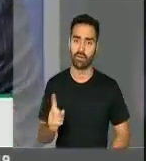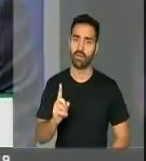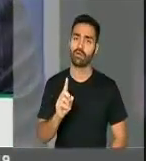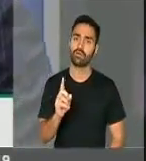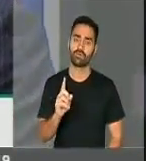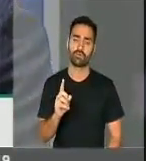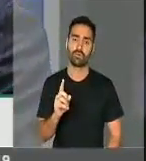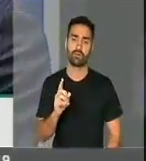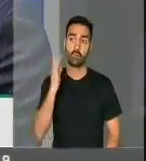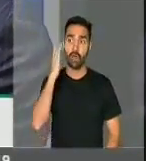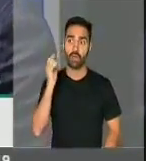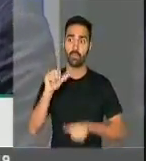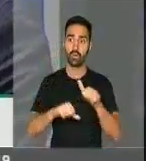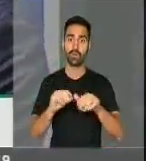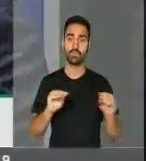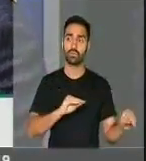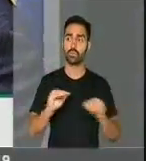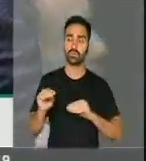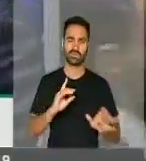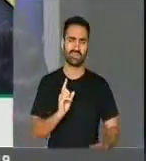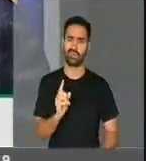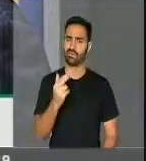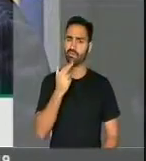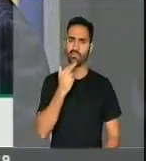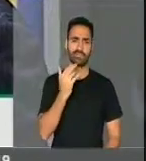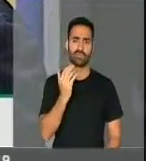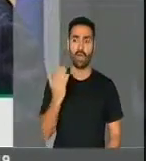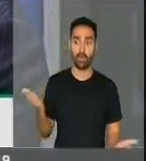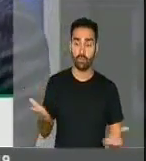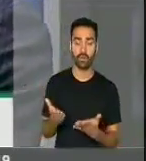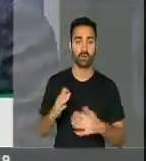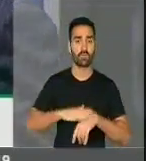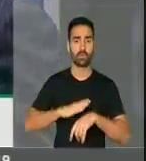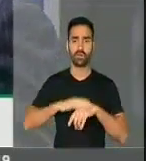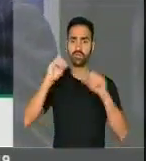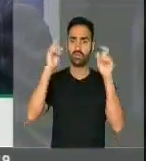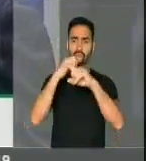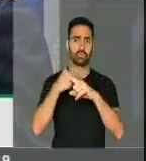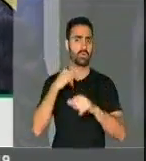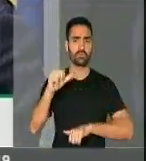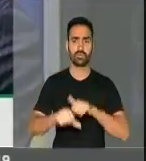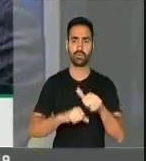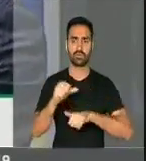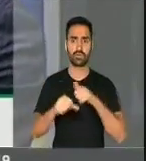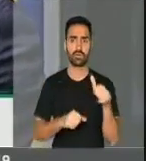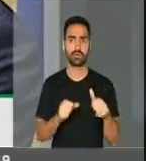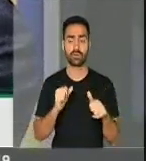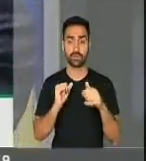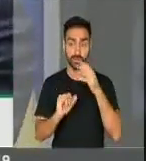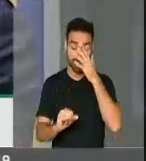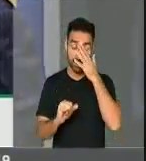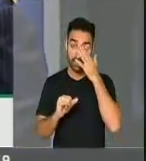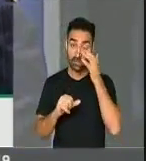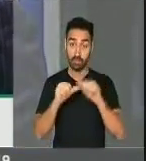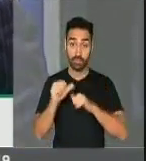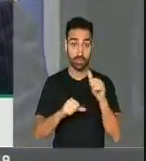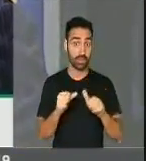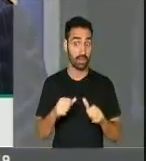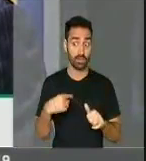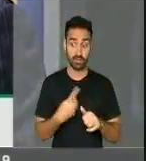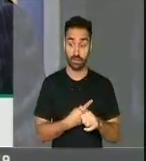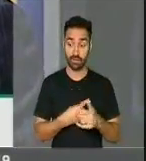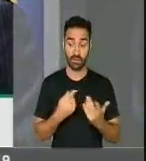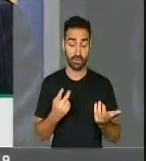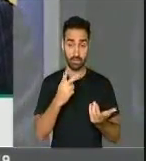banalizada, dia após dia se muda, bota para lá, bota para cá, e no momento de uma comoção nacional, até porque nós estaremos apequenando a nós